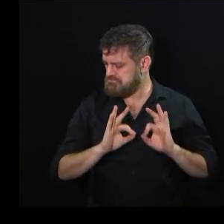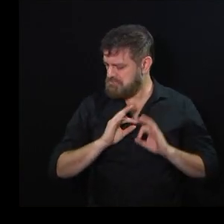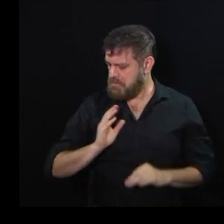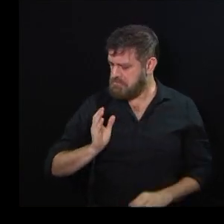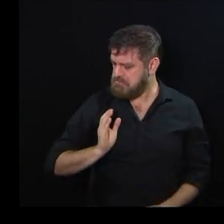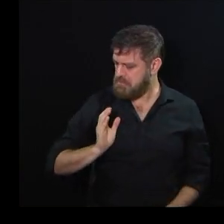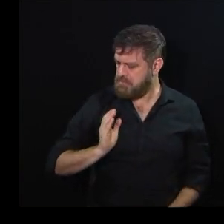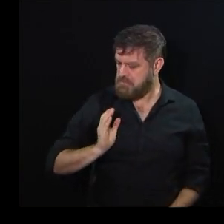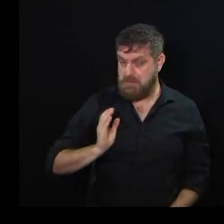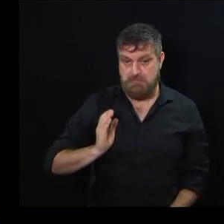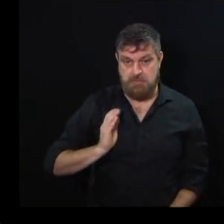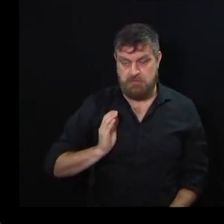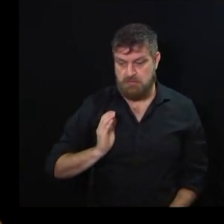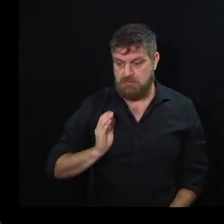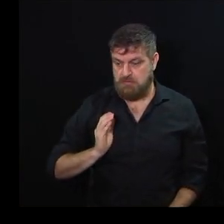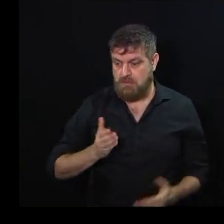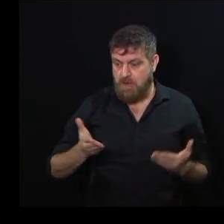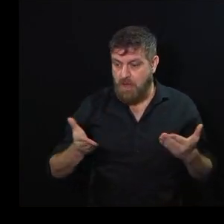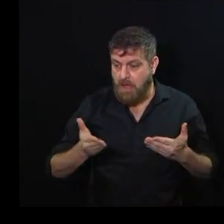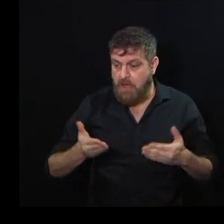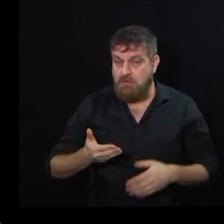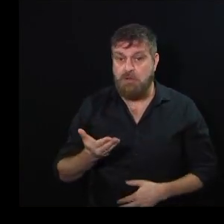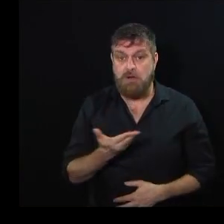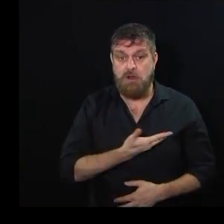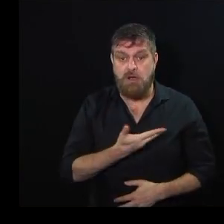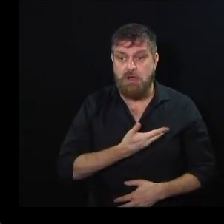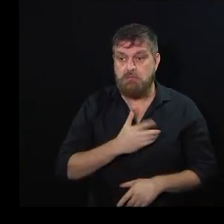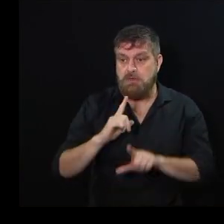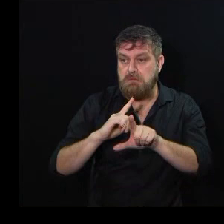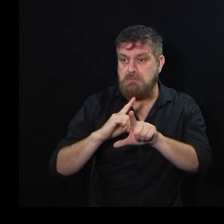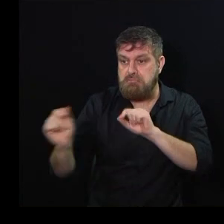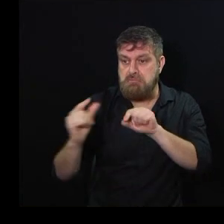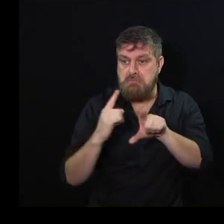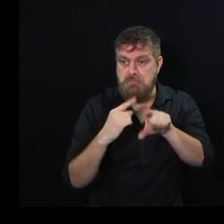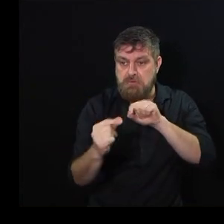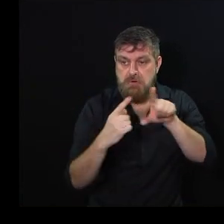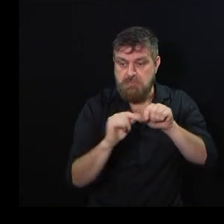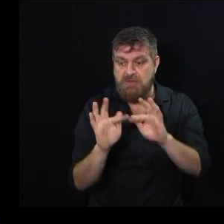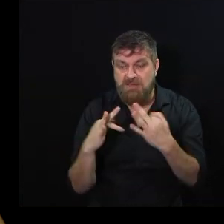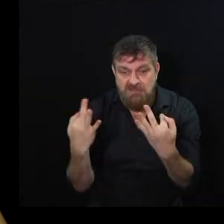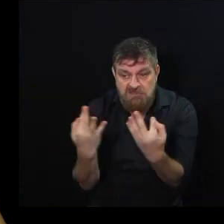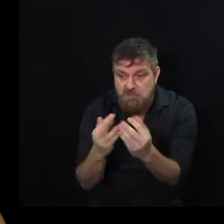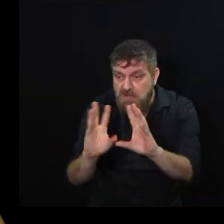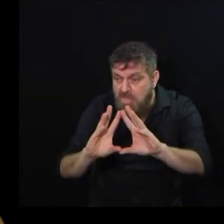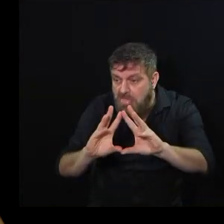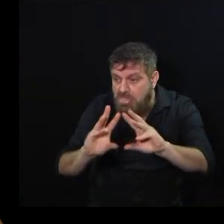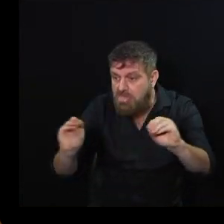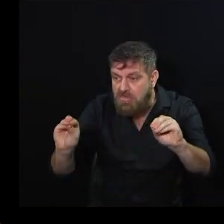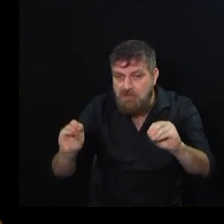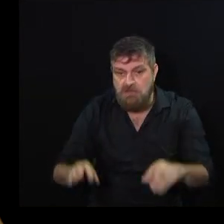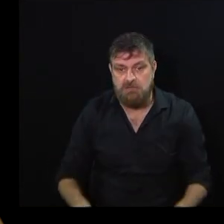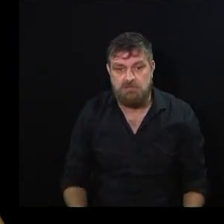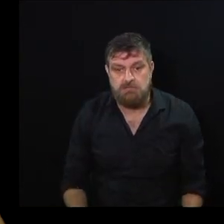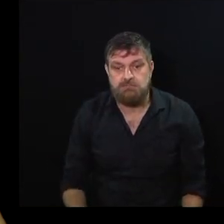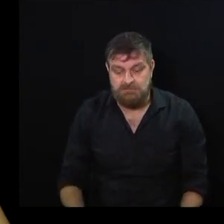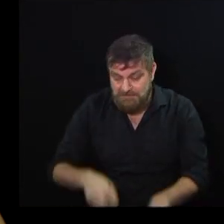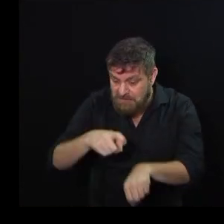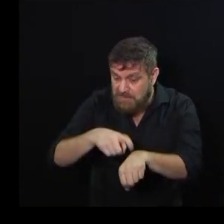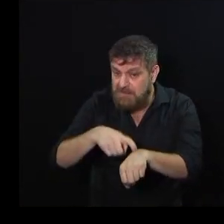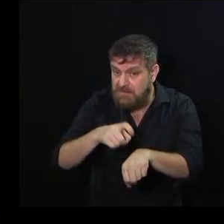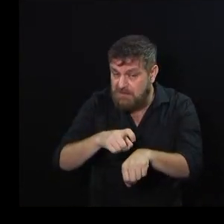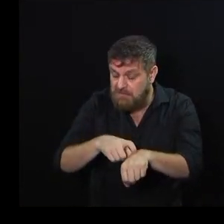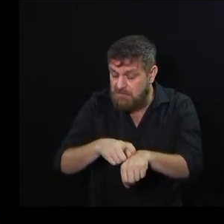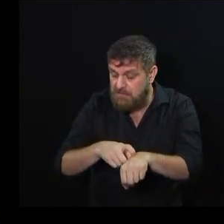Agora os amigos, sumiram. A família sumiu. É nessas horas que você vê quem gosta de